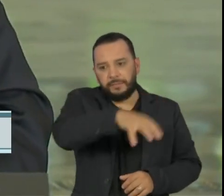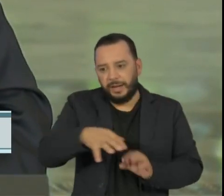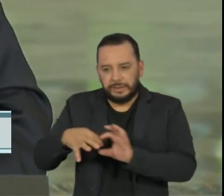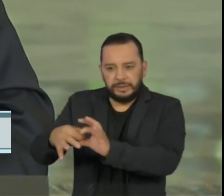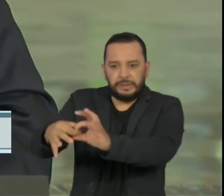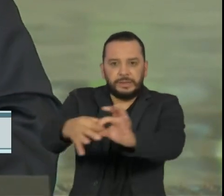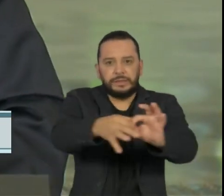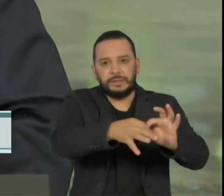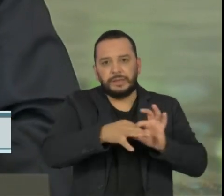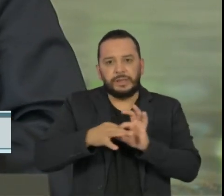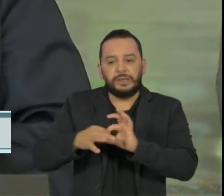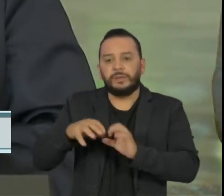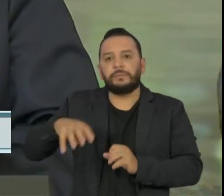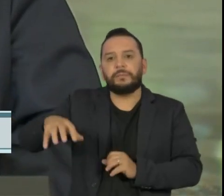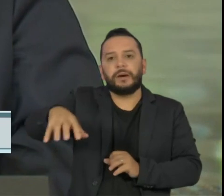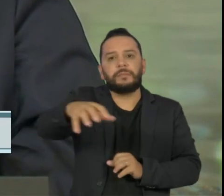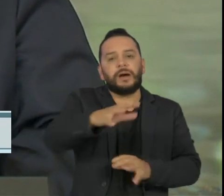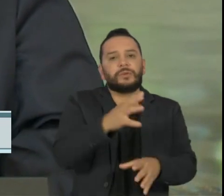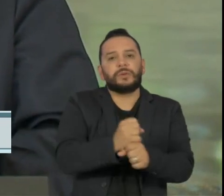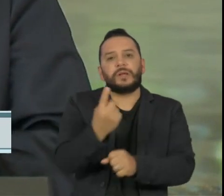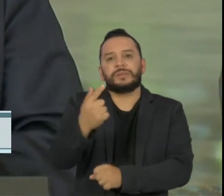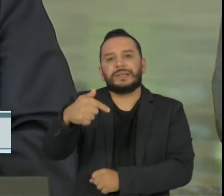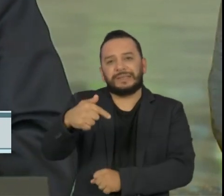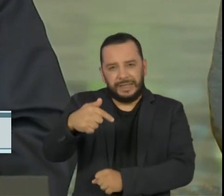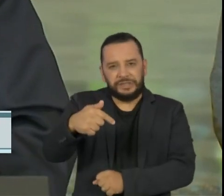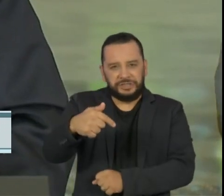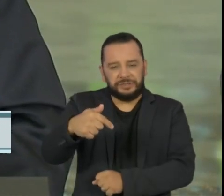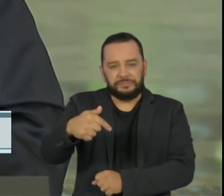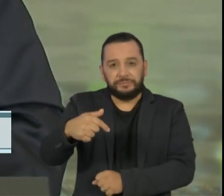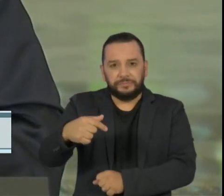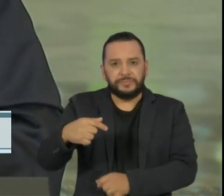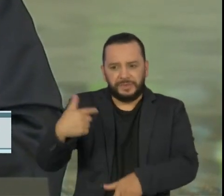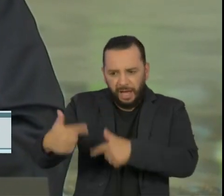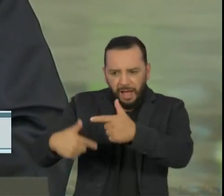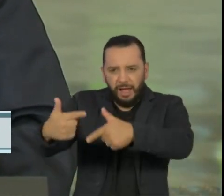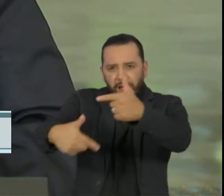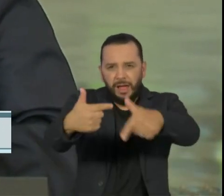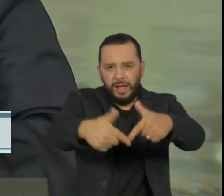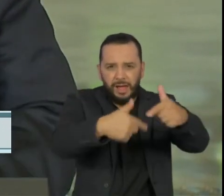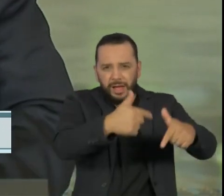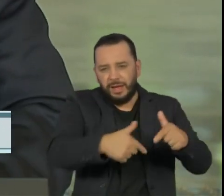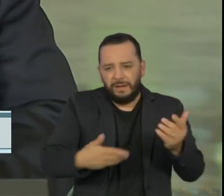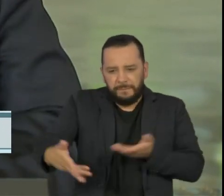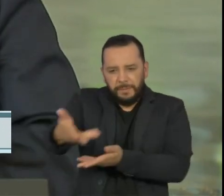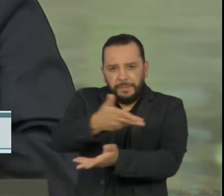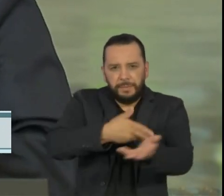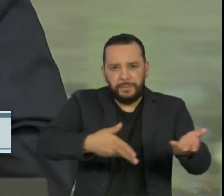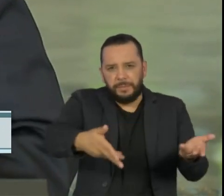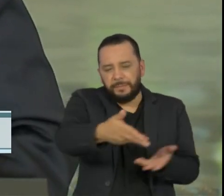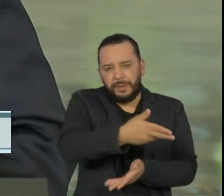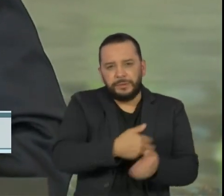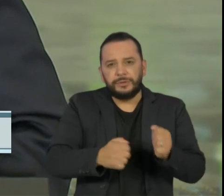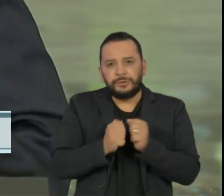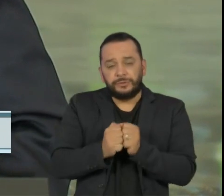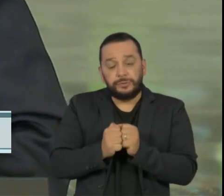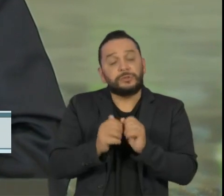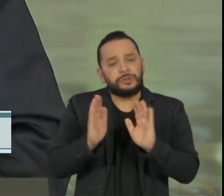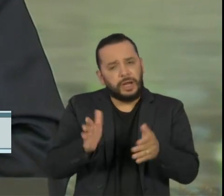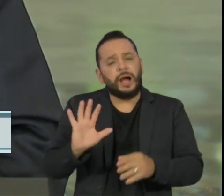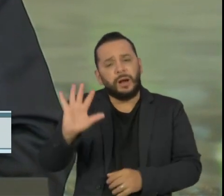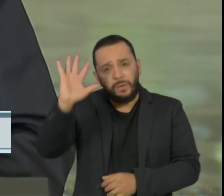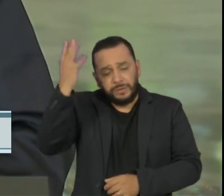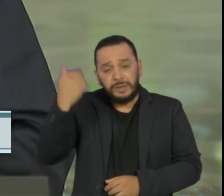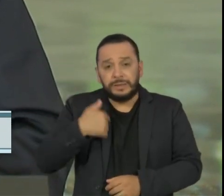trabalhando em conjunto e naquela ocasião foi necessário que a gente transferisse 15